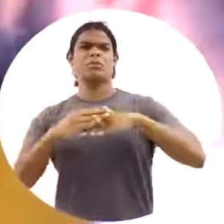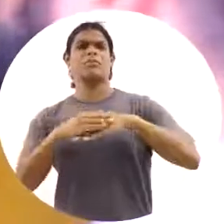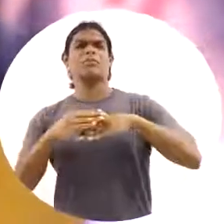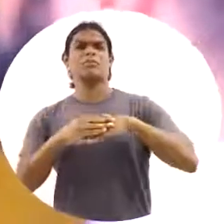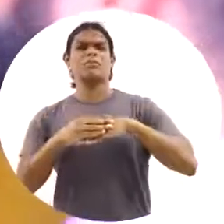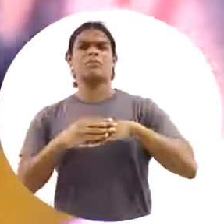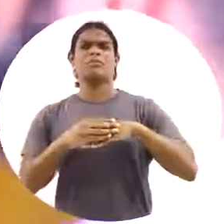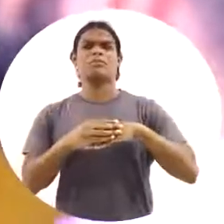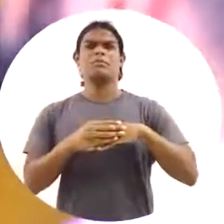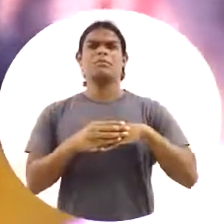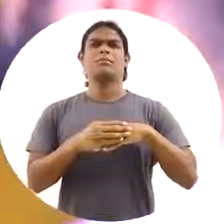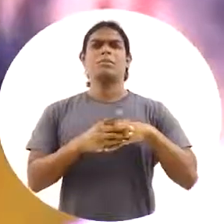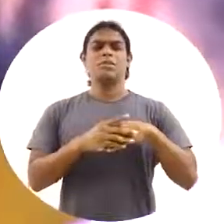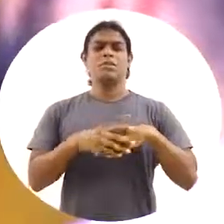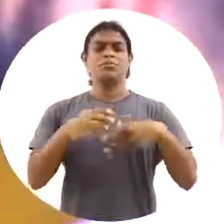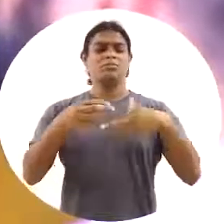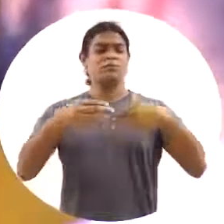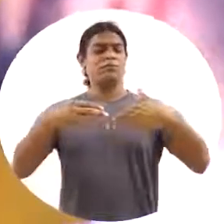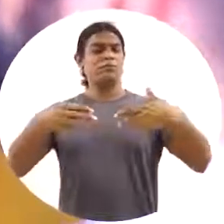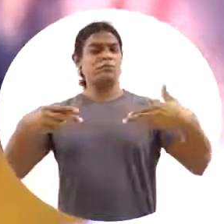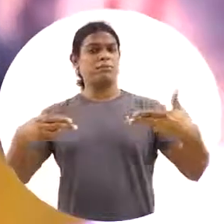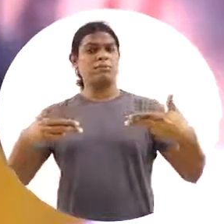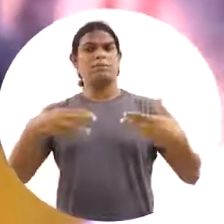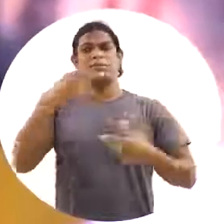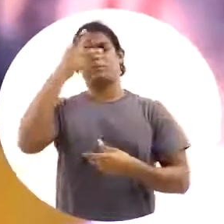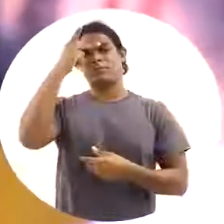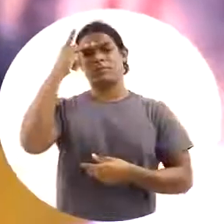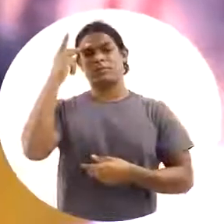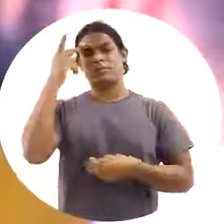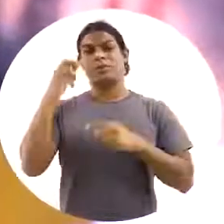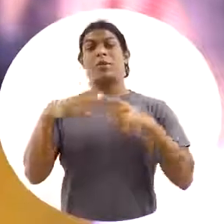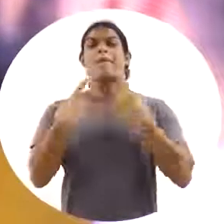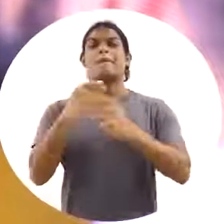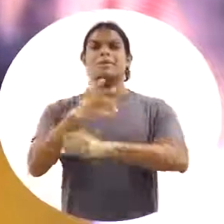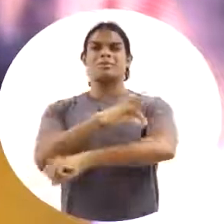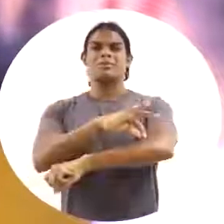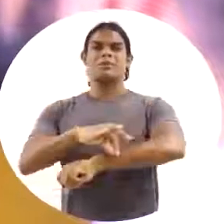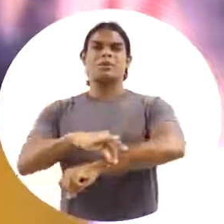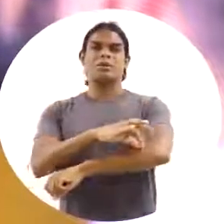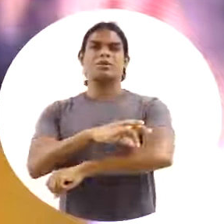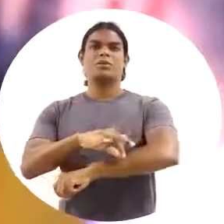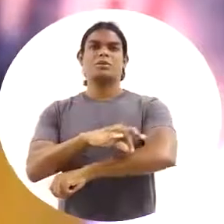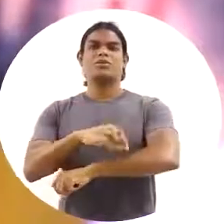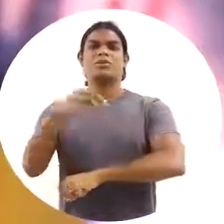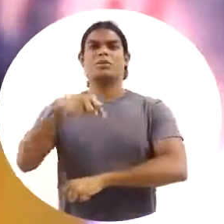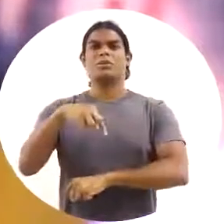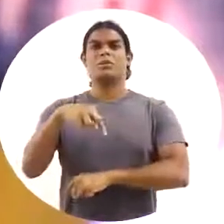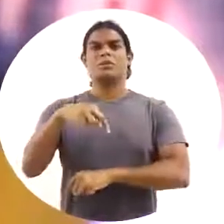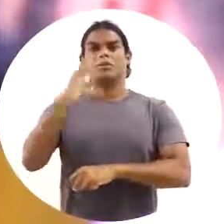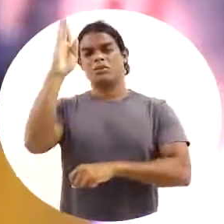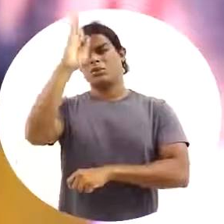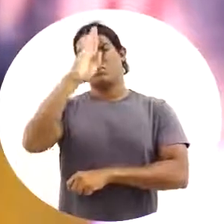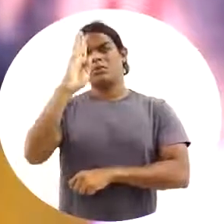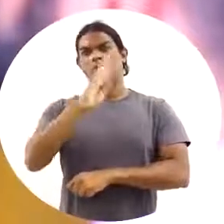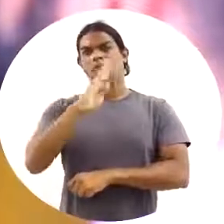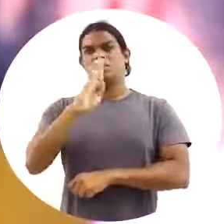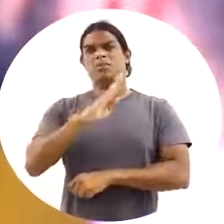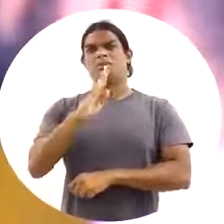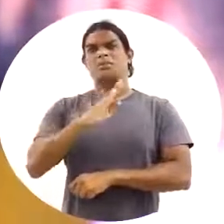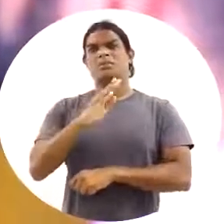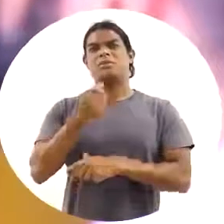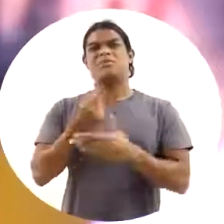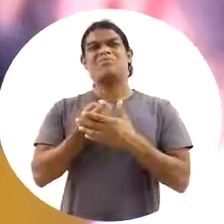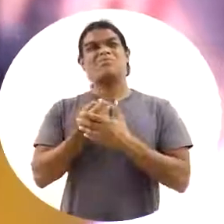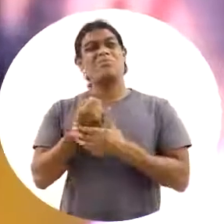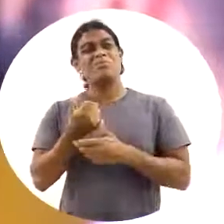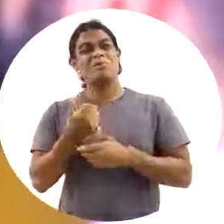tem... A lista é grande, assim, mas aqui com arquitetura, na área da gente aqui, é